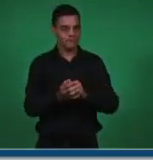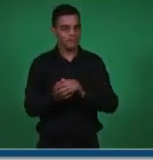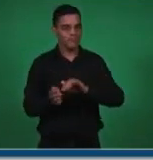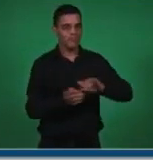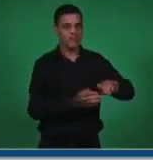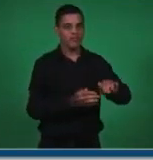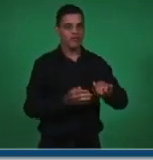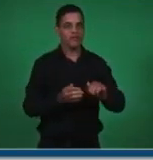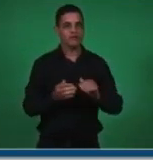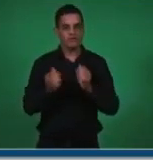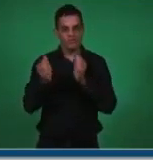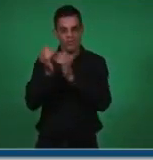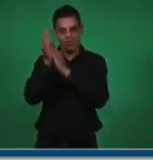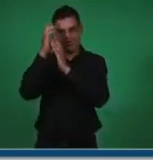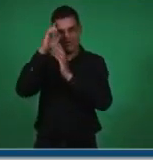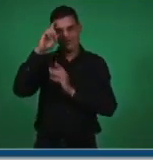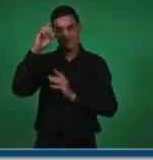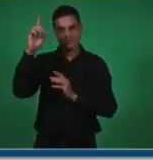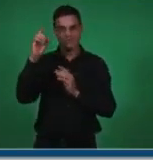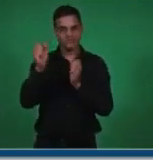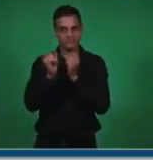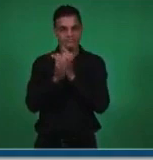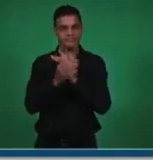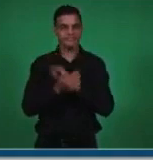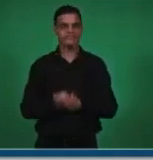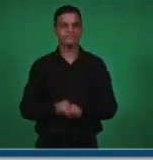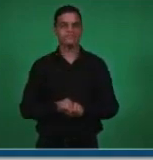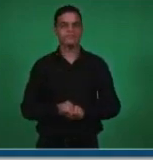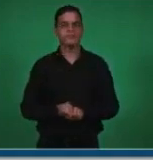Jesus. Graças a Deus.